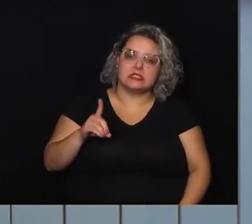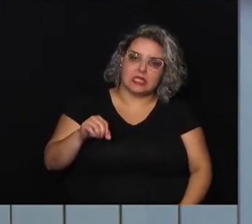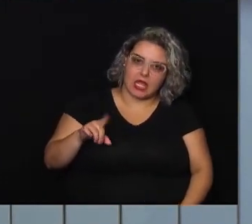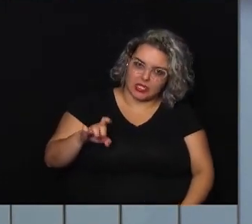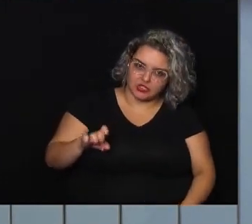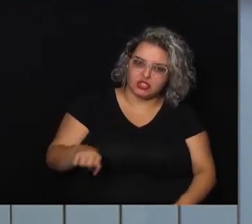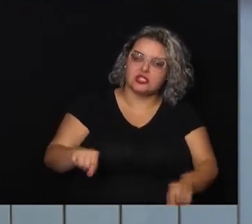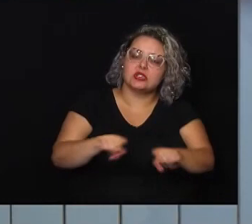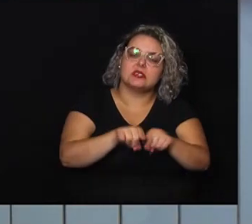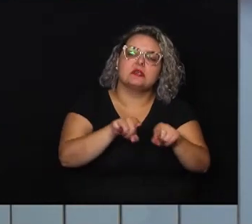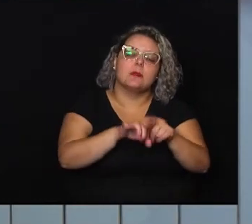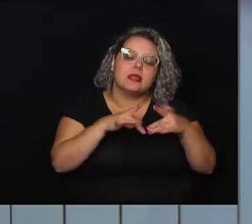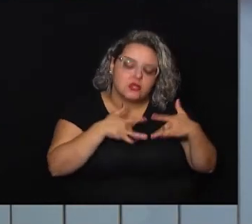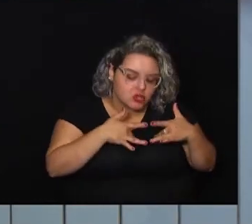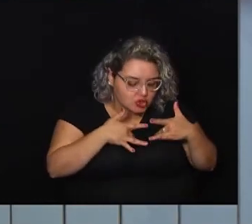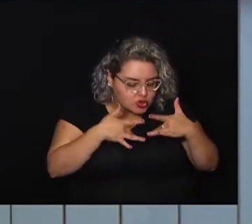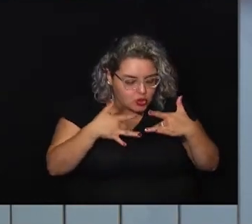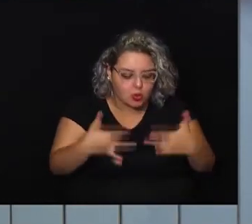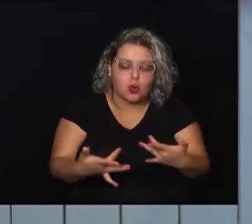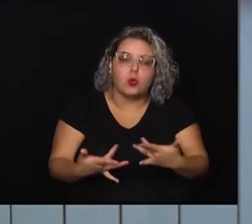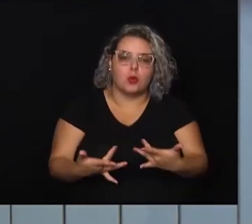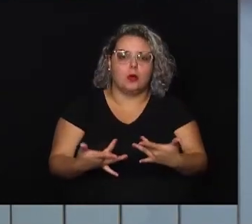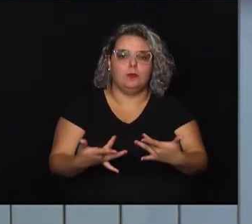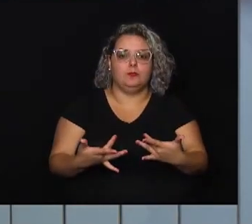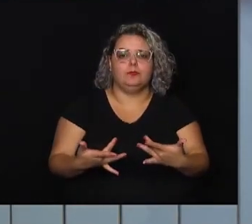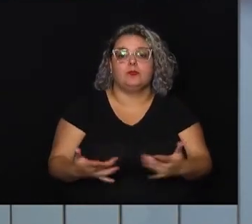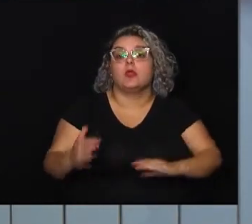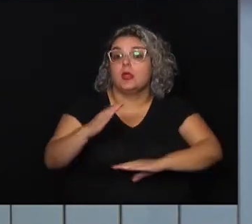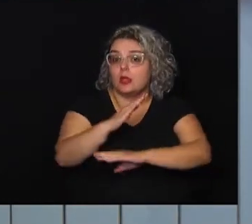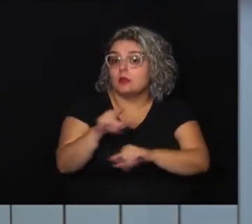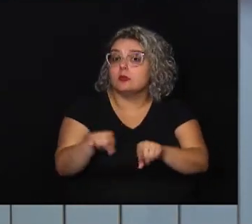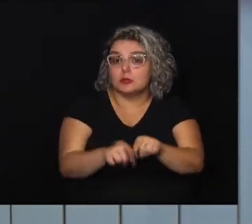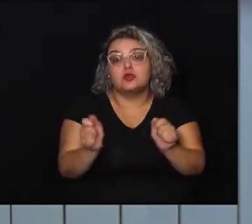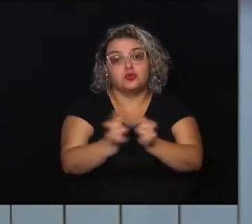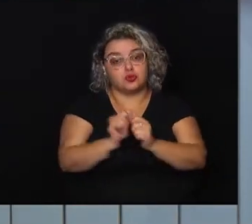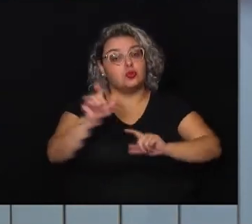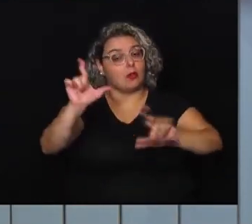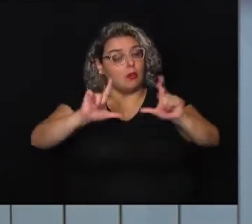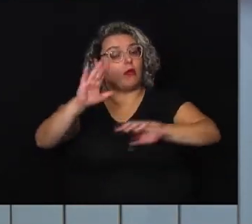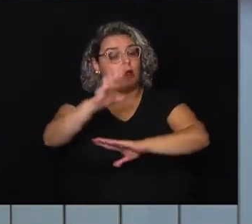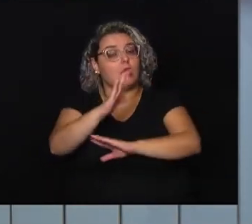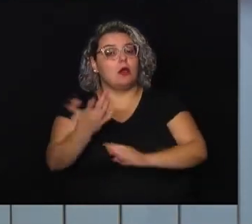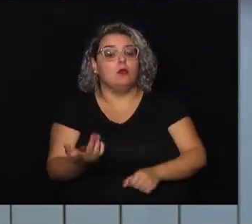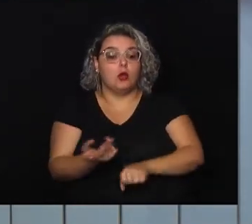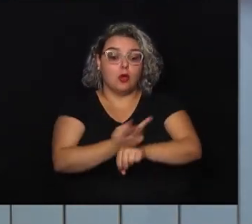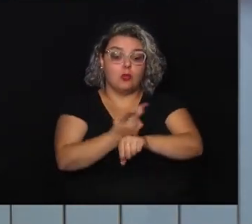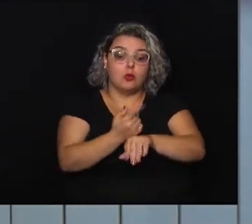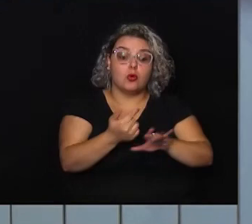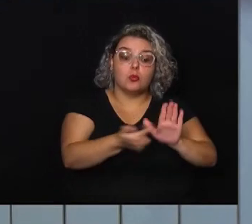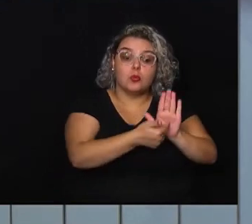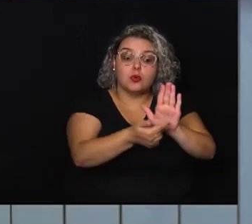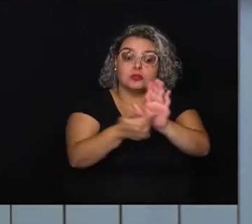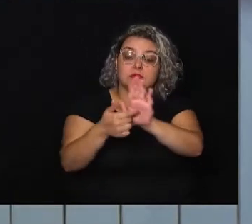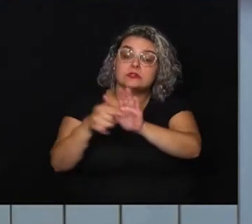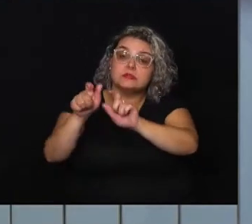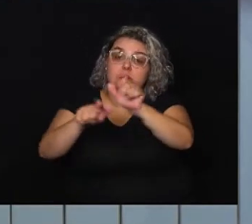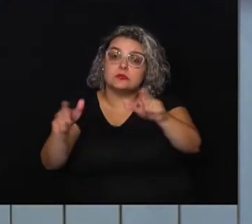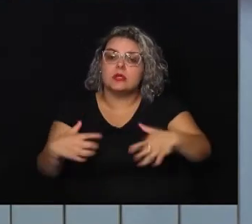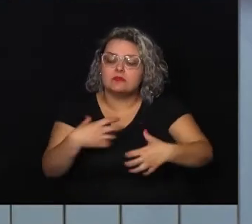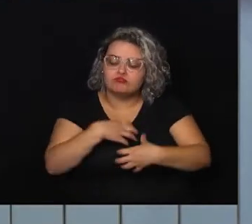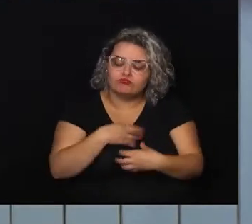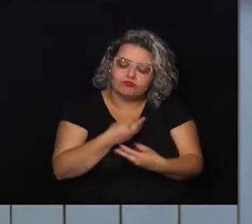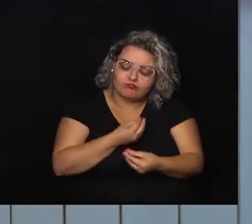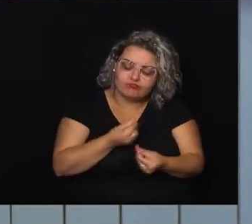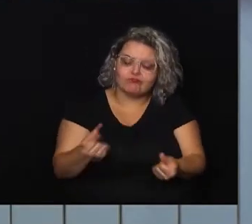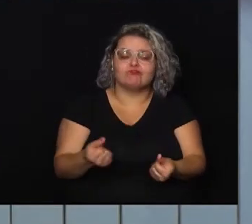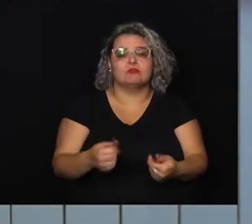população de Campinas. E a Câmara, obviamente, inclusive com a TV Câmara, tem procurado mostrar para as pessoas, sensibilizar as